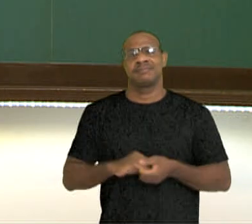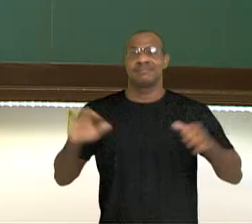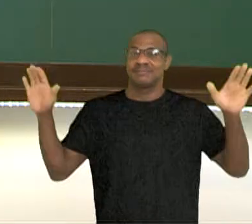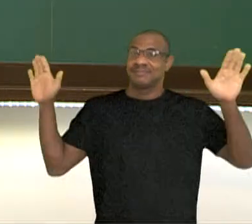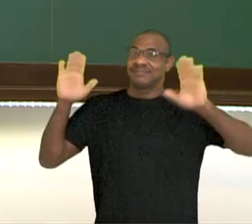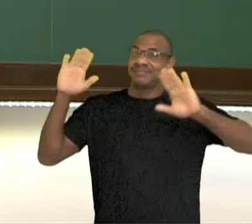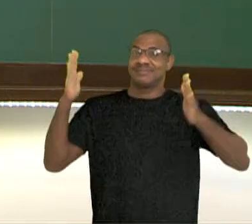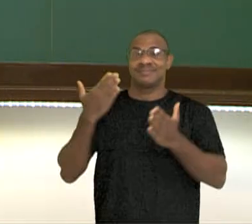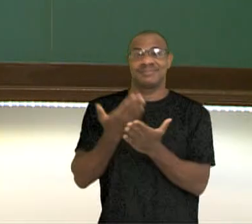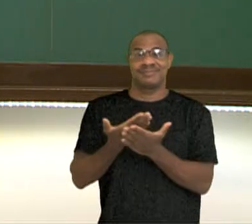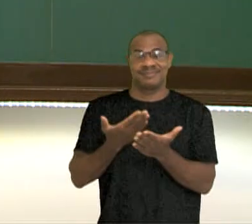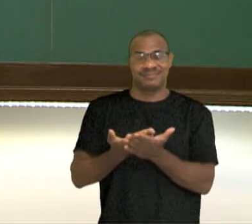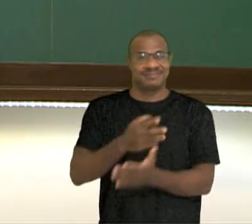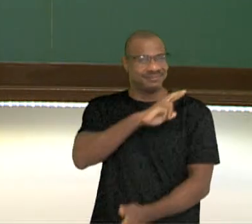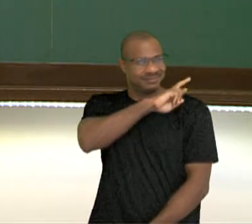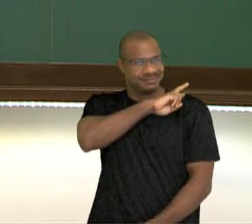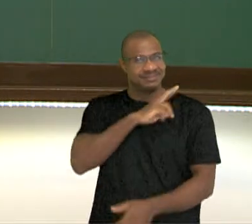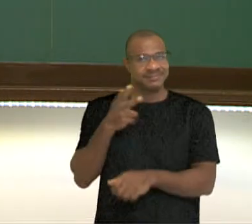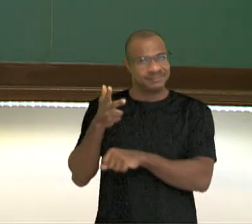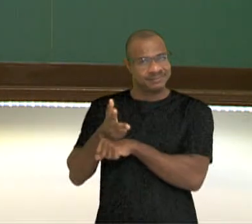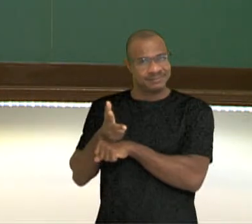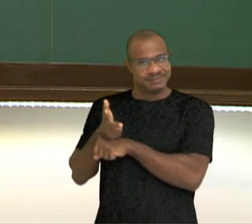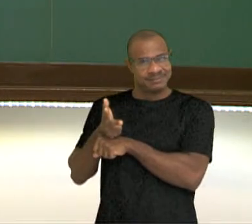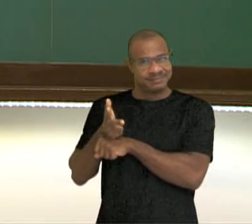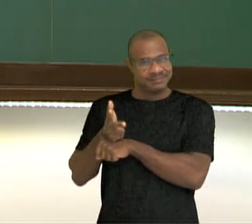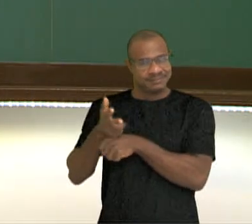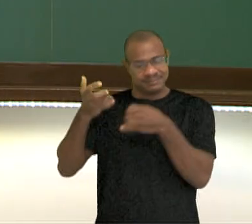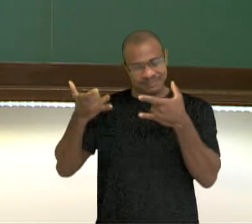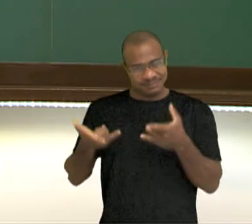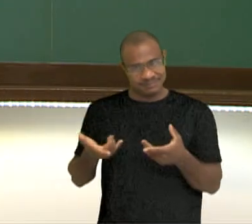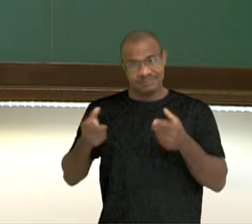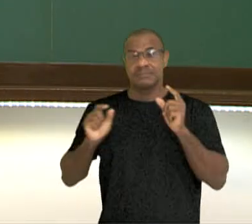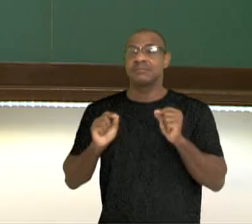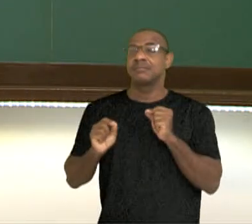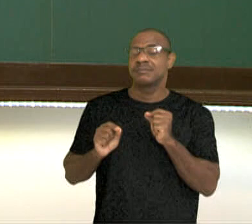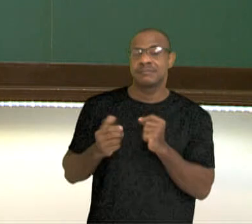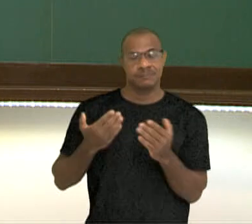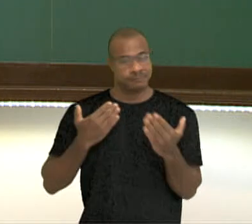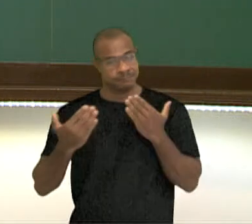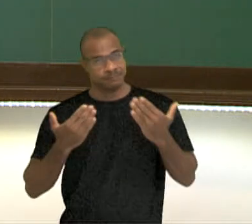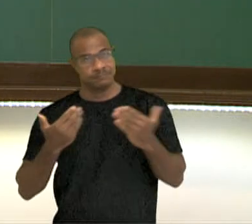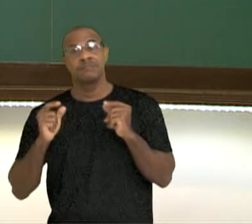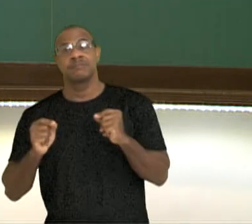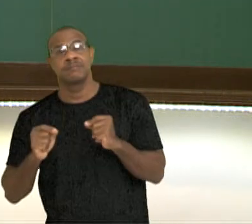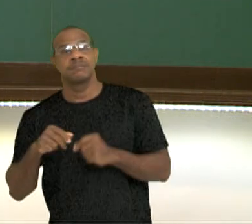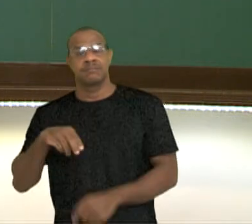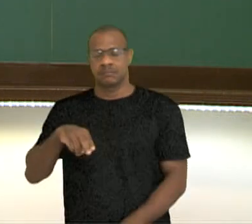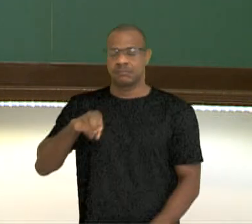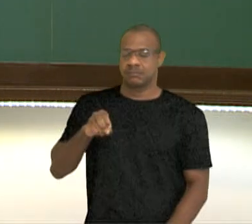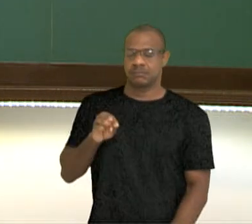Olá, estudantes da segunda série. Nesse vídeo vamos falar sobre notícia.